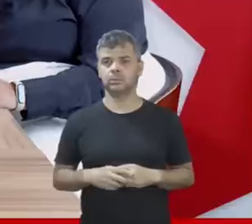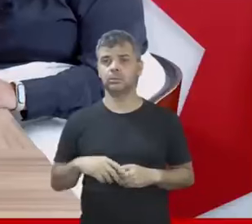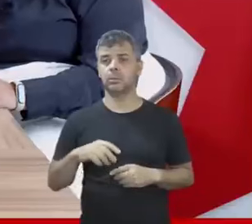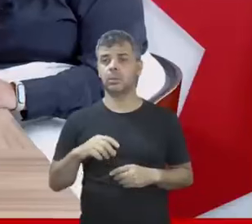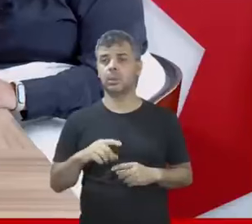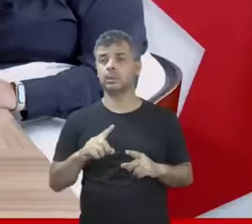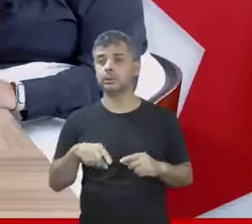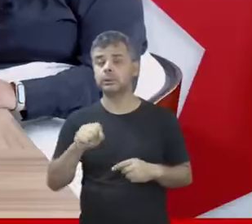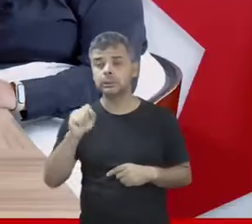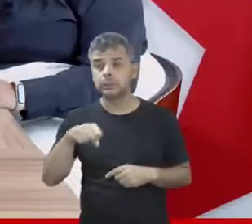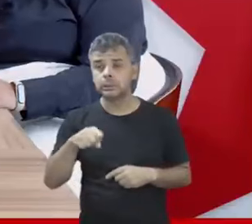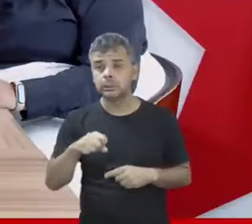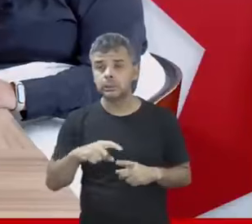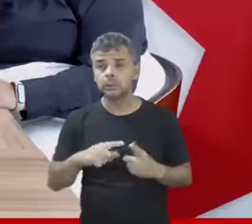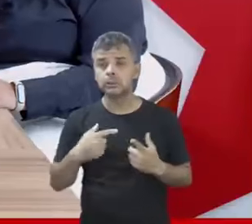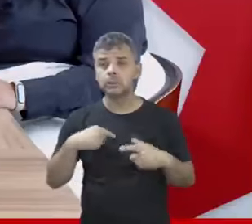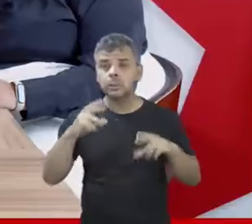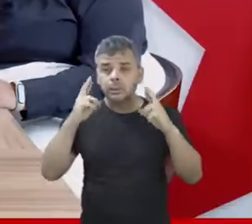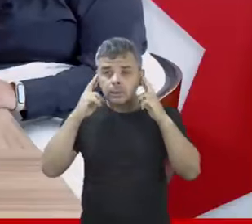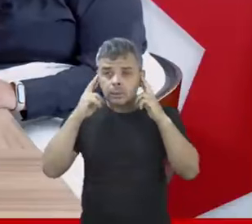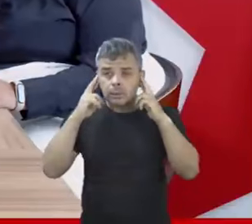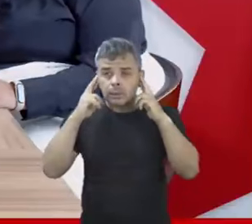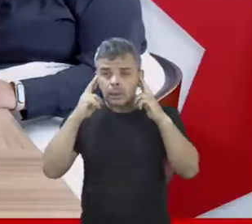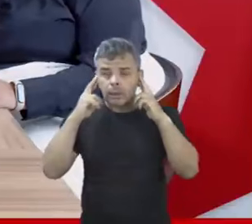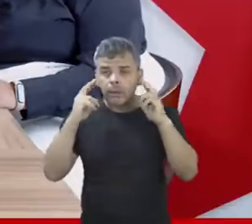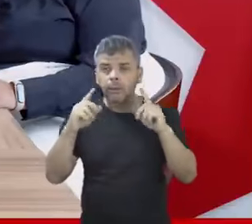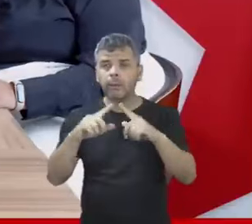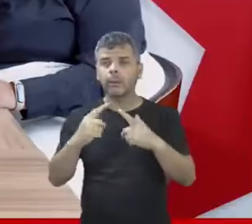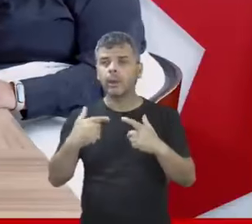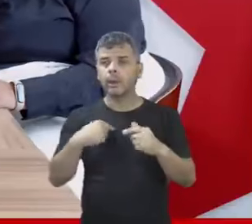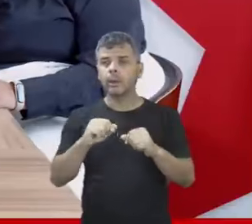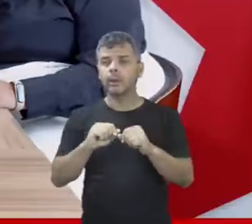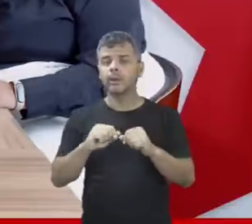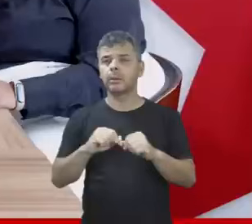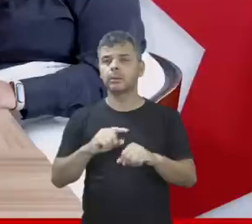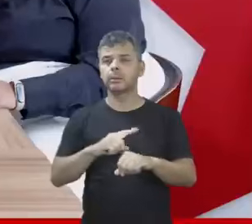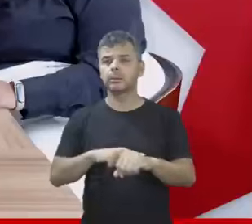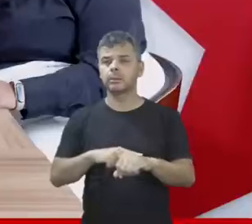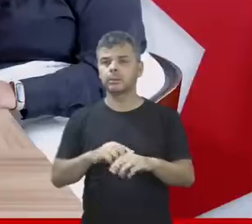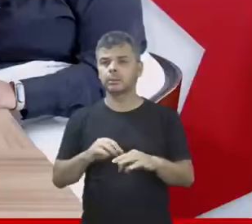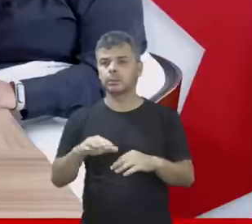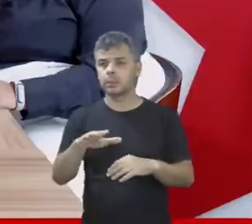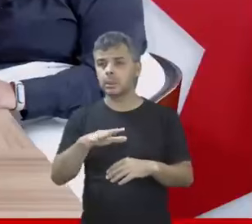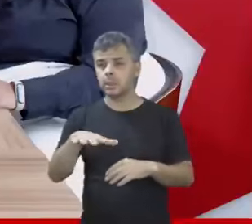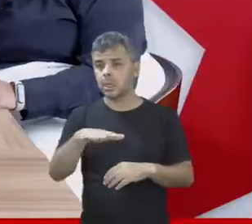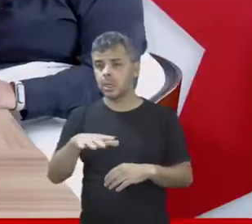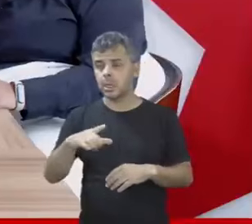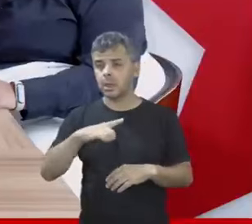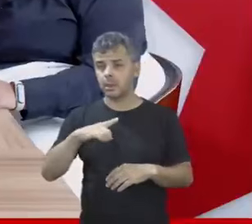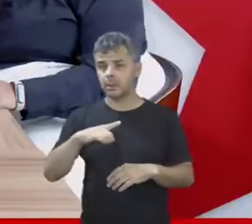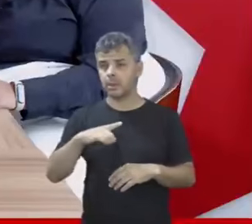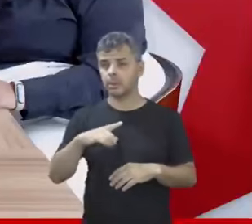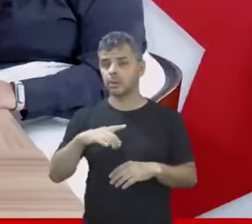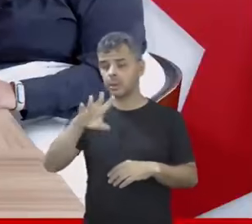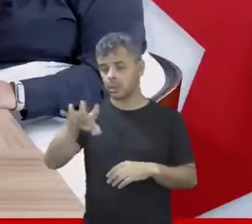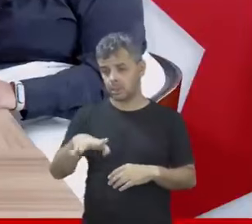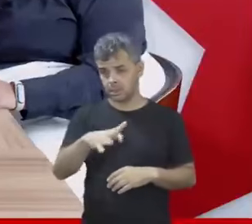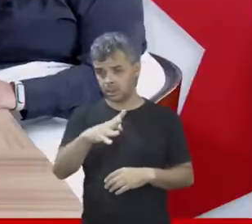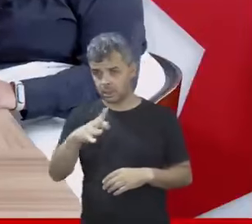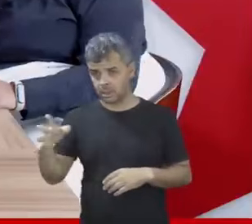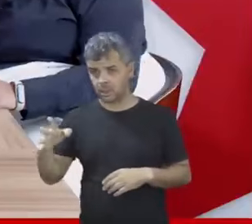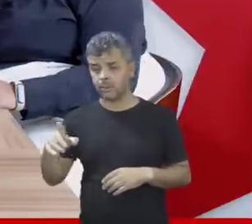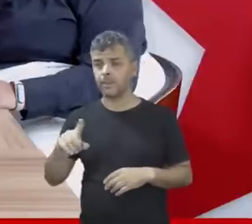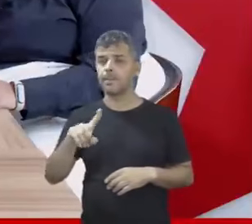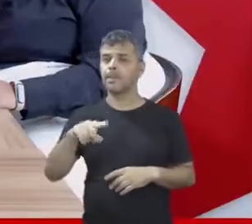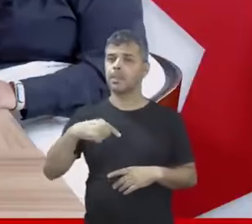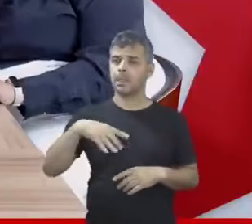Sim. Eu trouxe, sim, alguns exemplos também de setores que já têm a escala, e que,